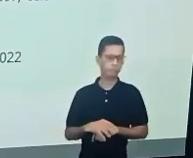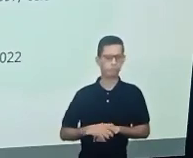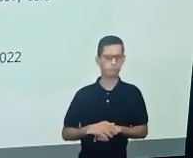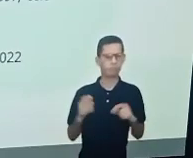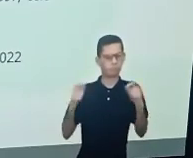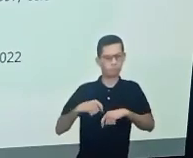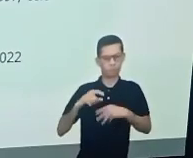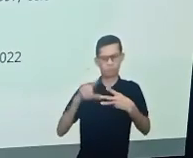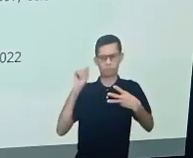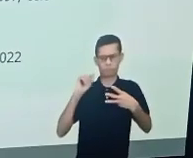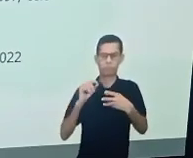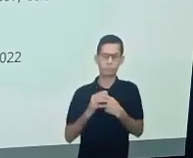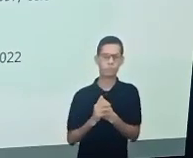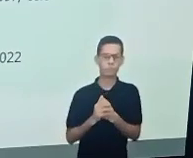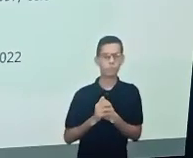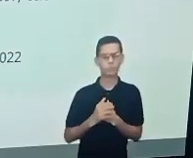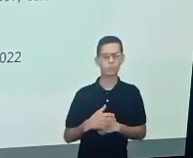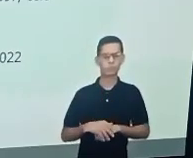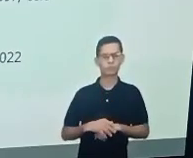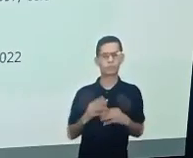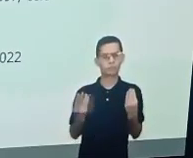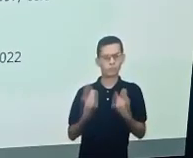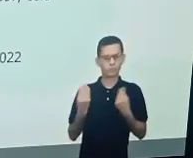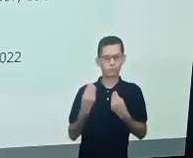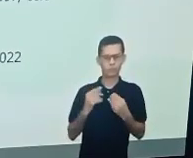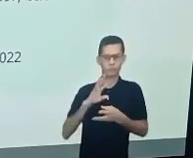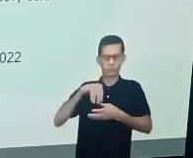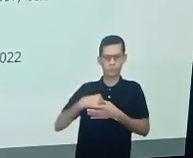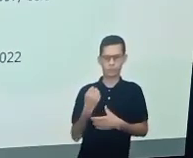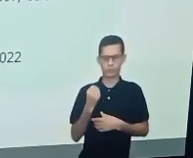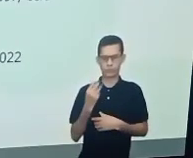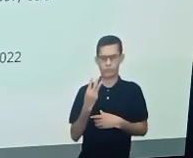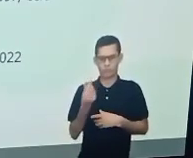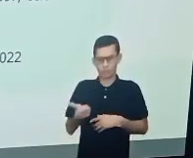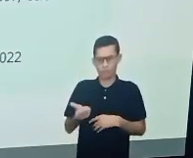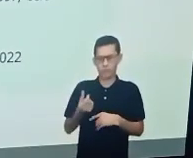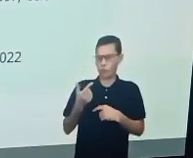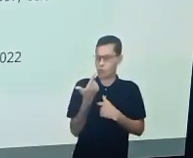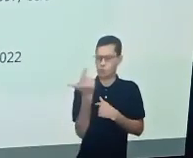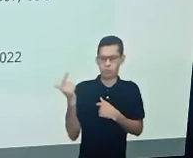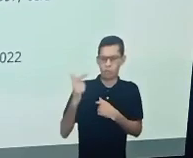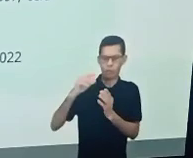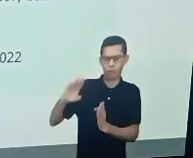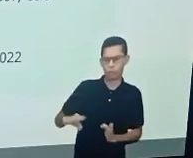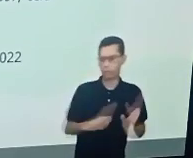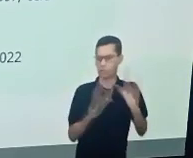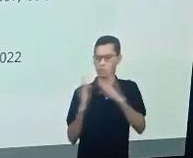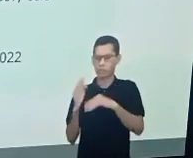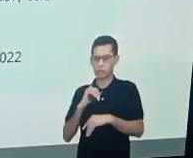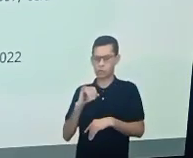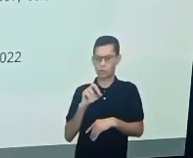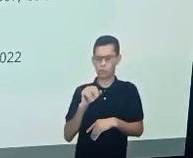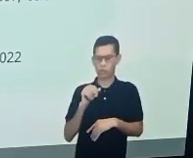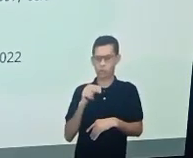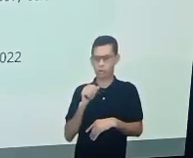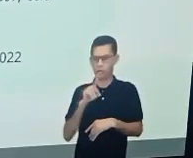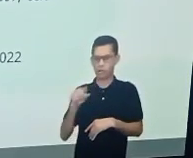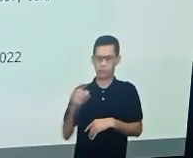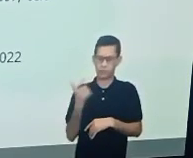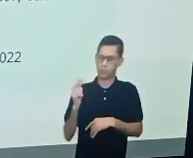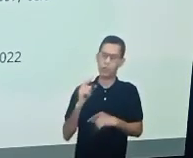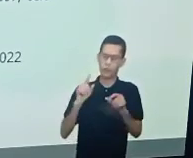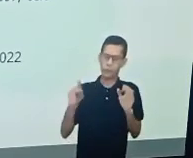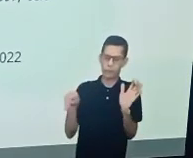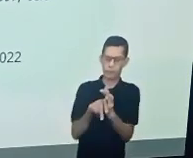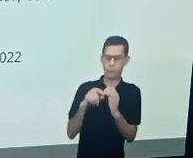horária. O da antiga carreira, que da 836, ele não tem jornada, ele tem carga horária, então vai aparecer para